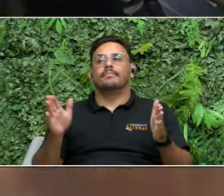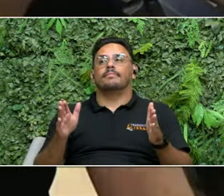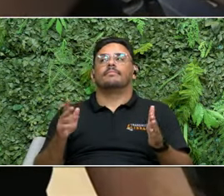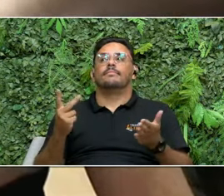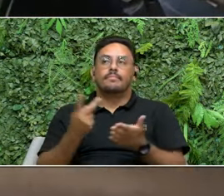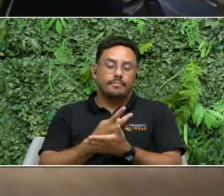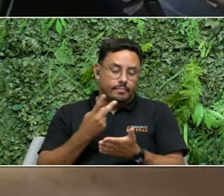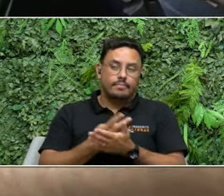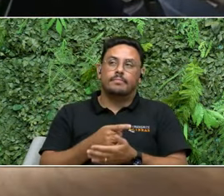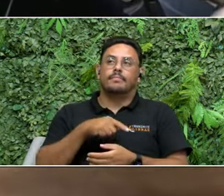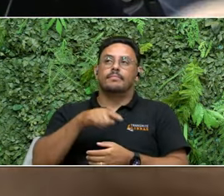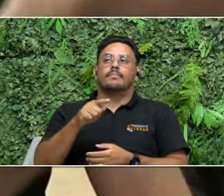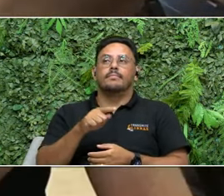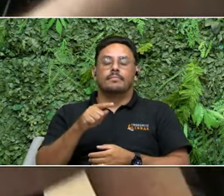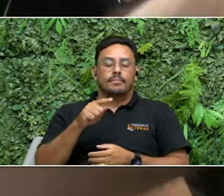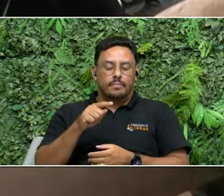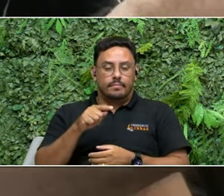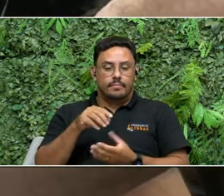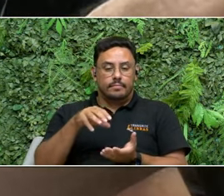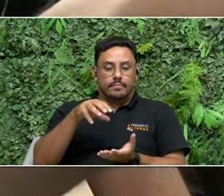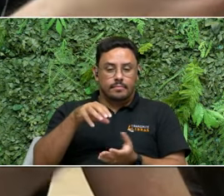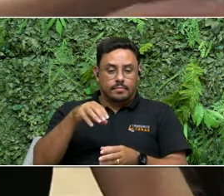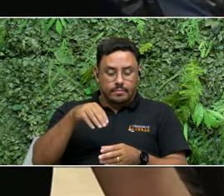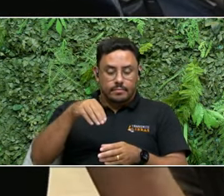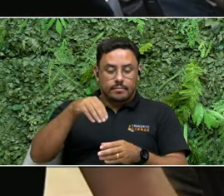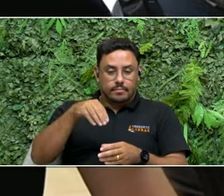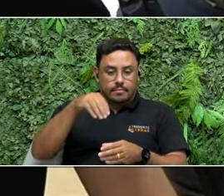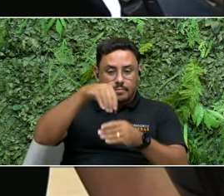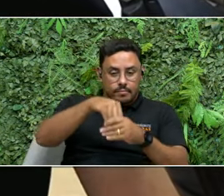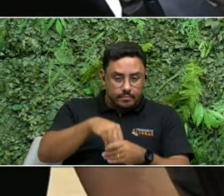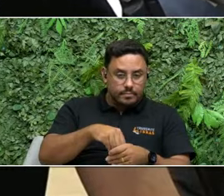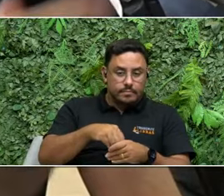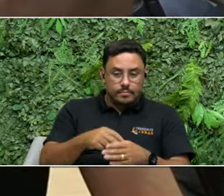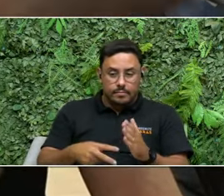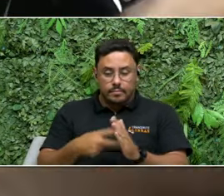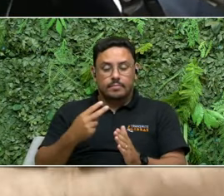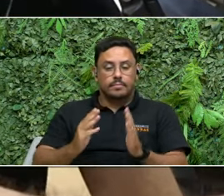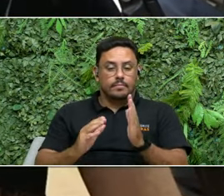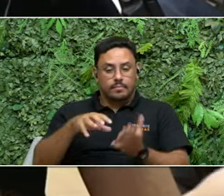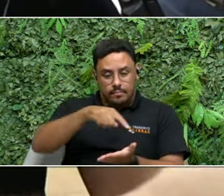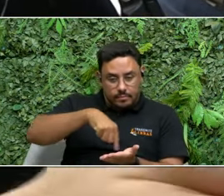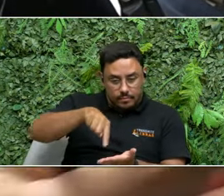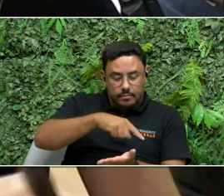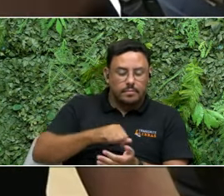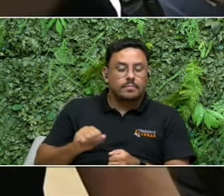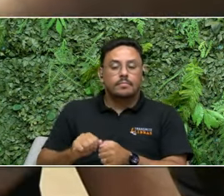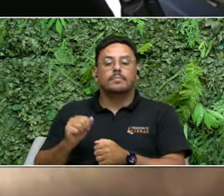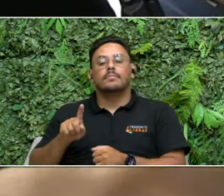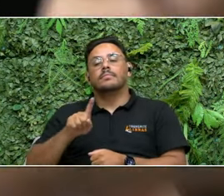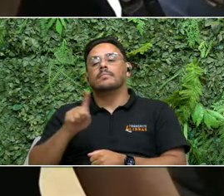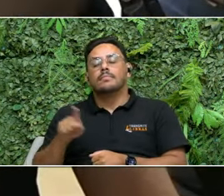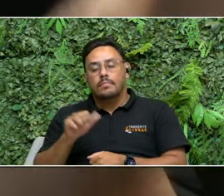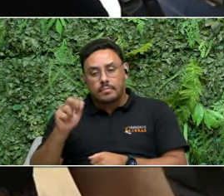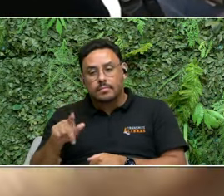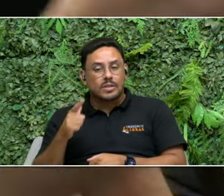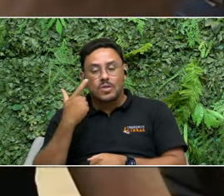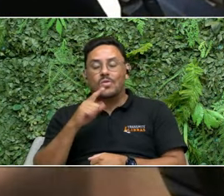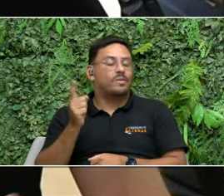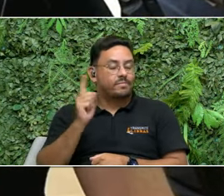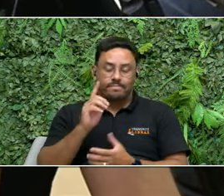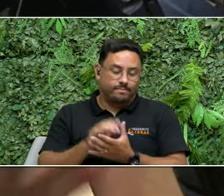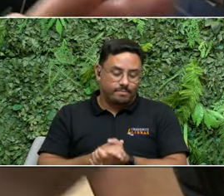erro mas ele entrar lá por dentro como segundo volante não dá fazer o que o o zaracho estava fazendo não dá ele não dá